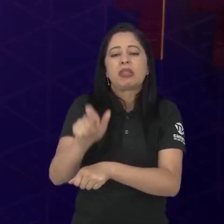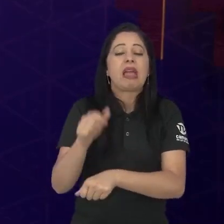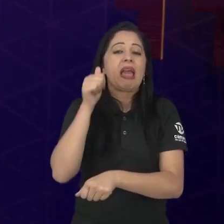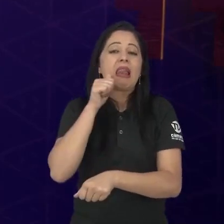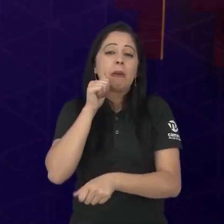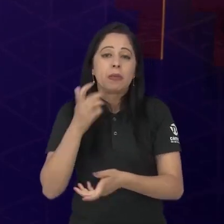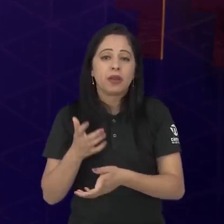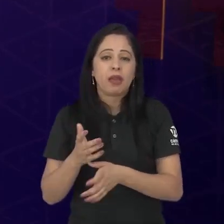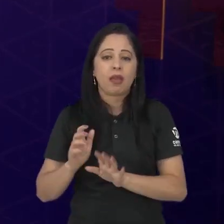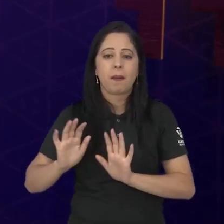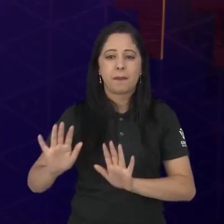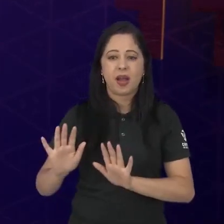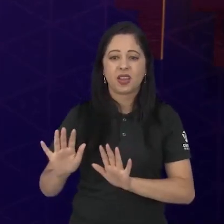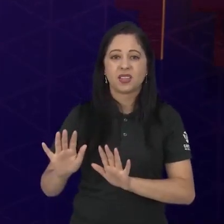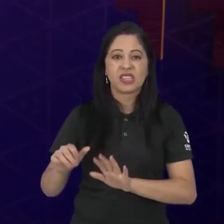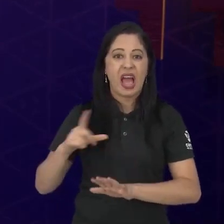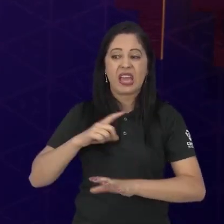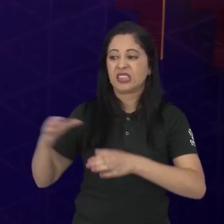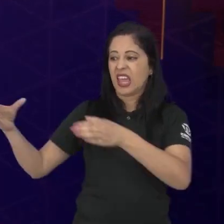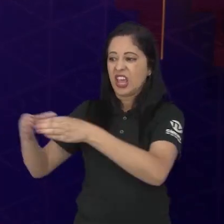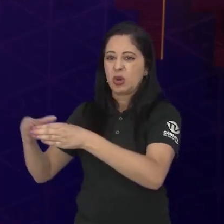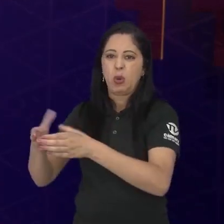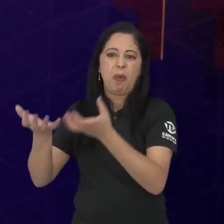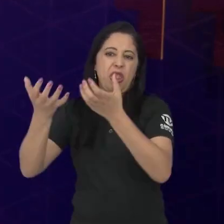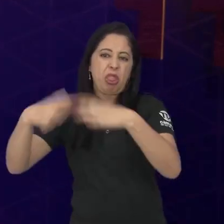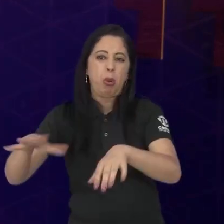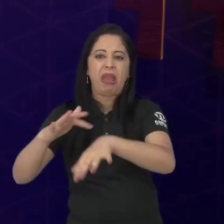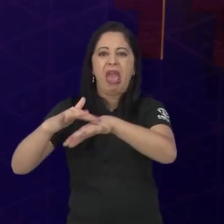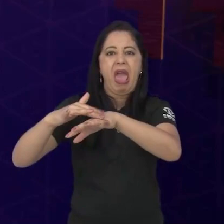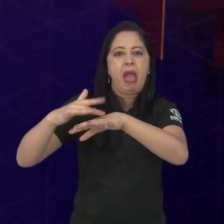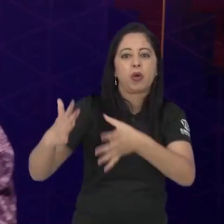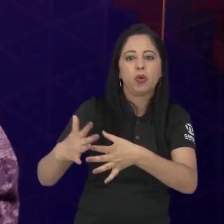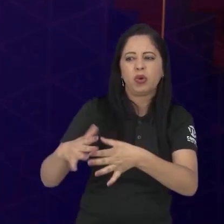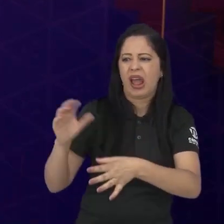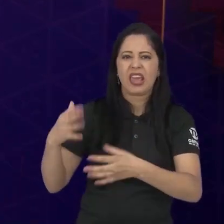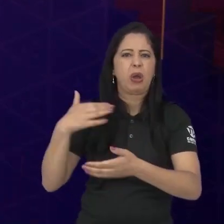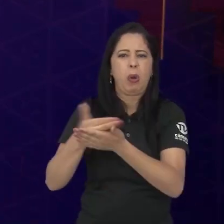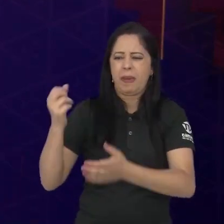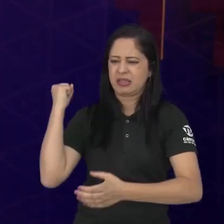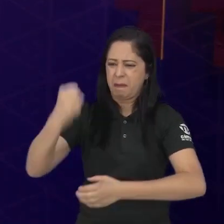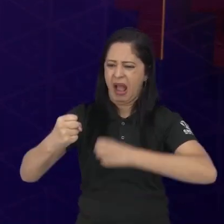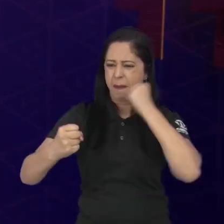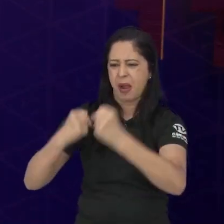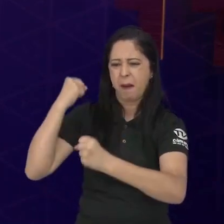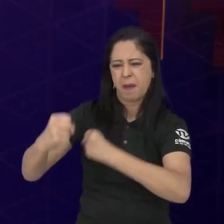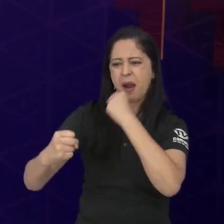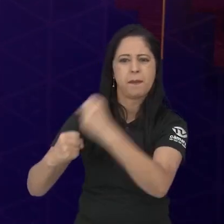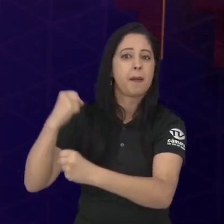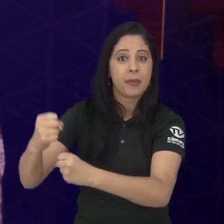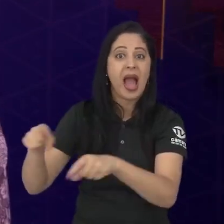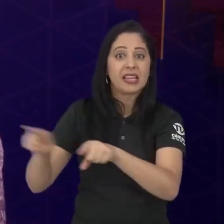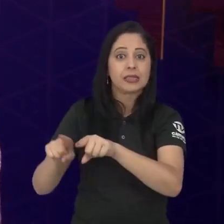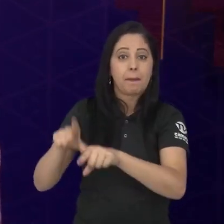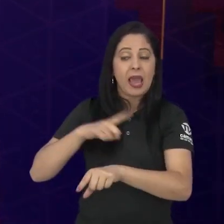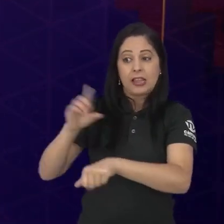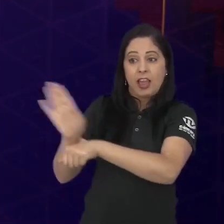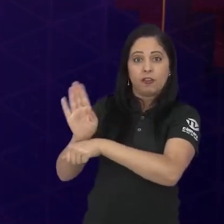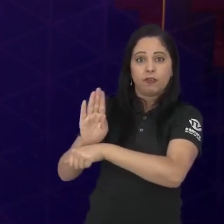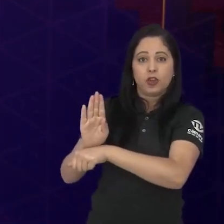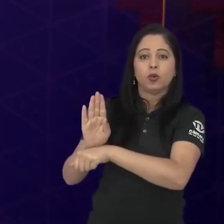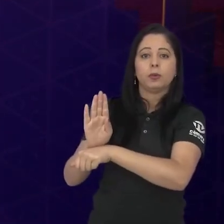Só que aí tem uma galera que não quer a cura, que começa a matar um ou outro. Isso acontece muito em The Walking Dead